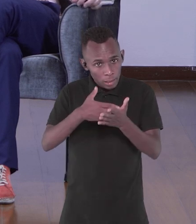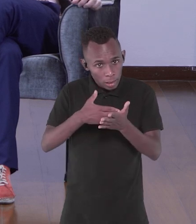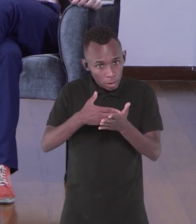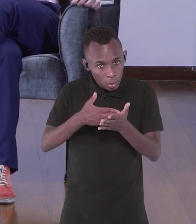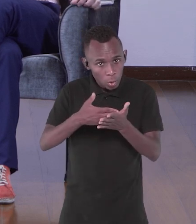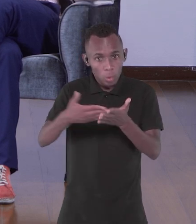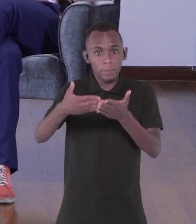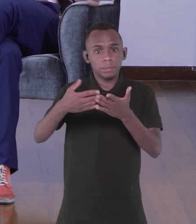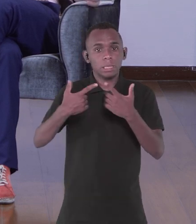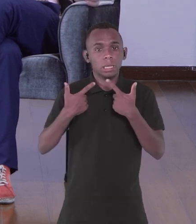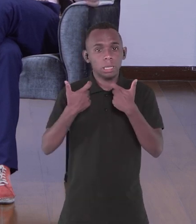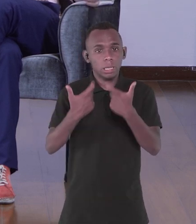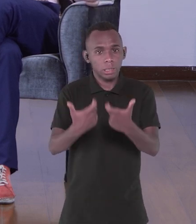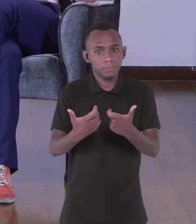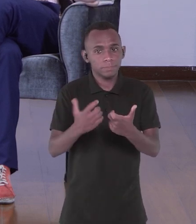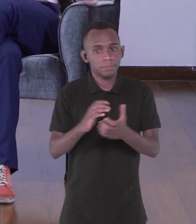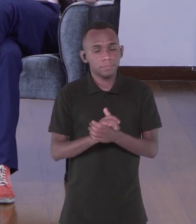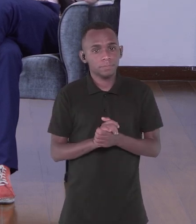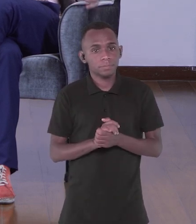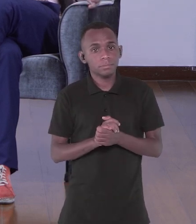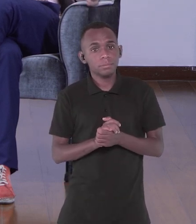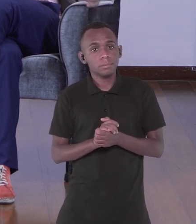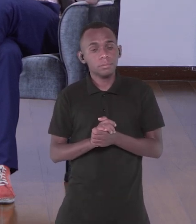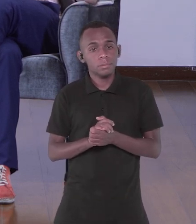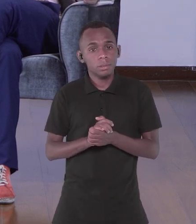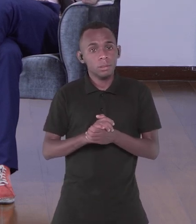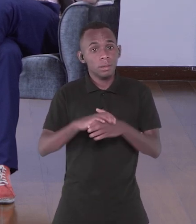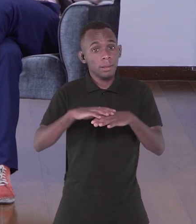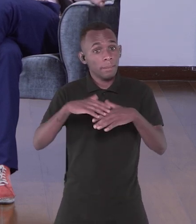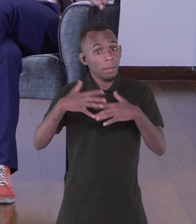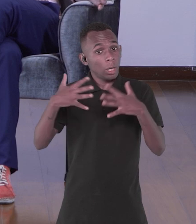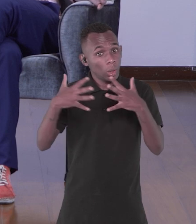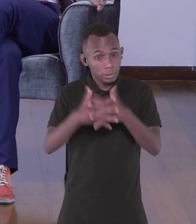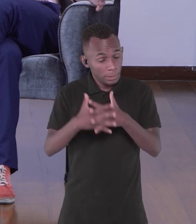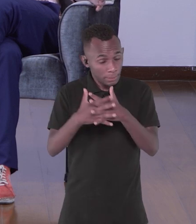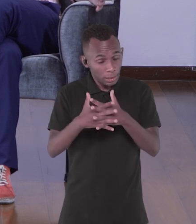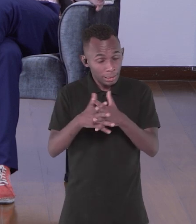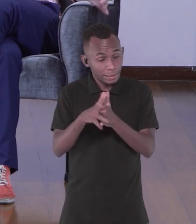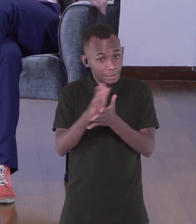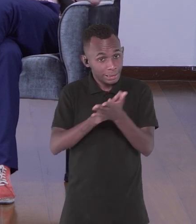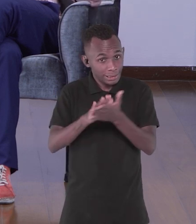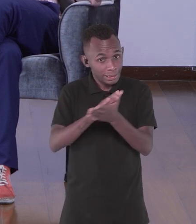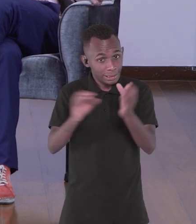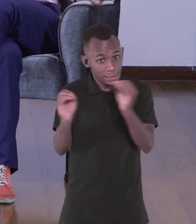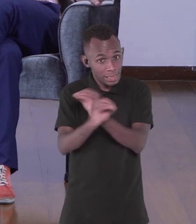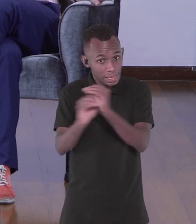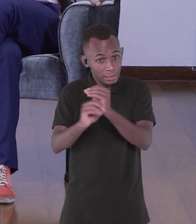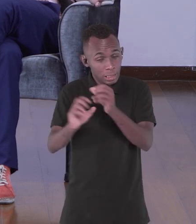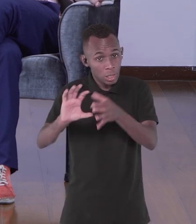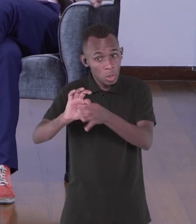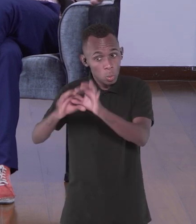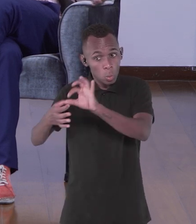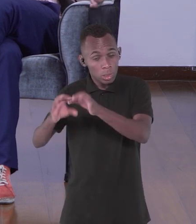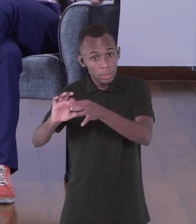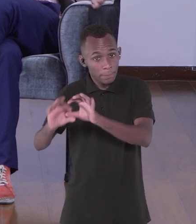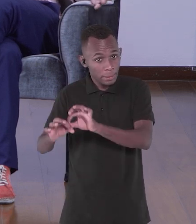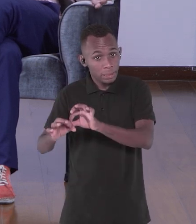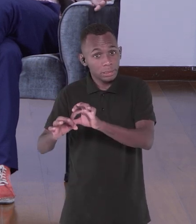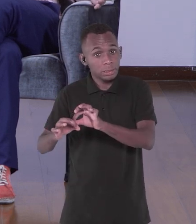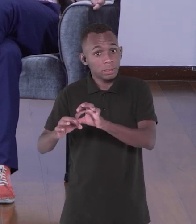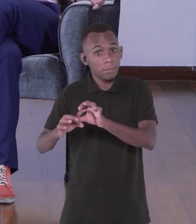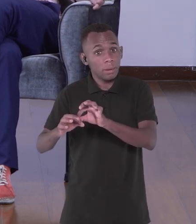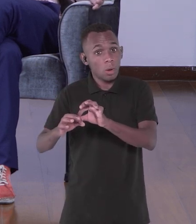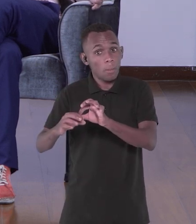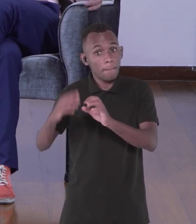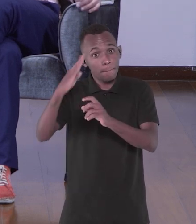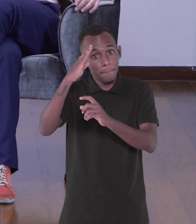Olimpíada de Inverno, em Pequim, para justamente não atrapalhar o evento do, talvez, o único grande